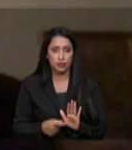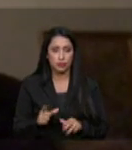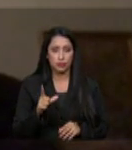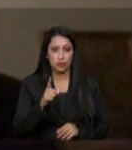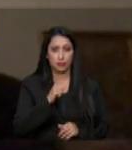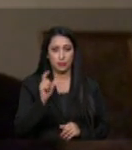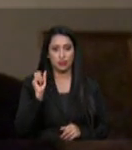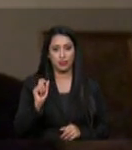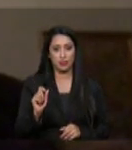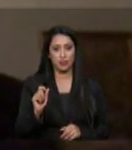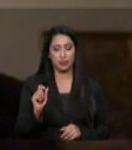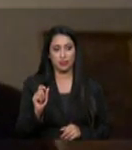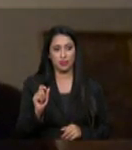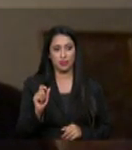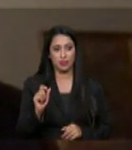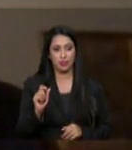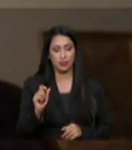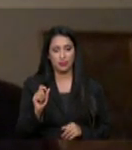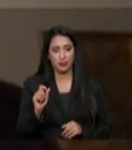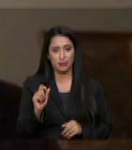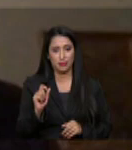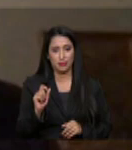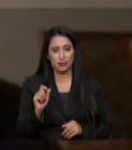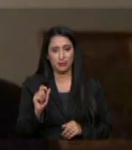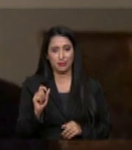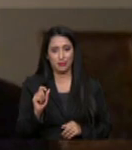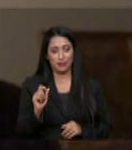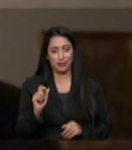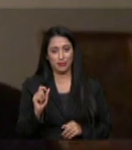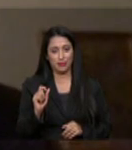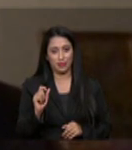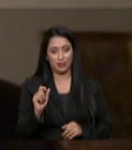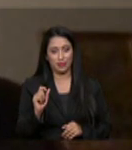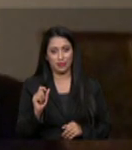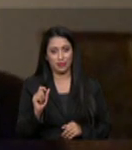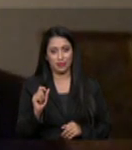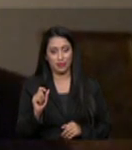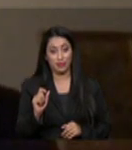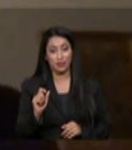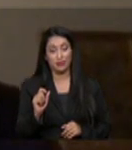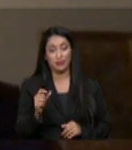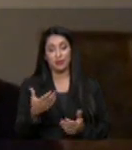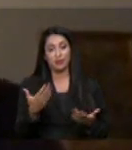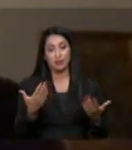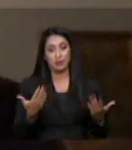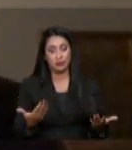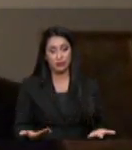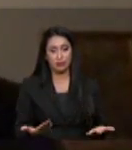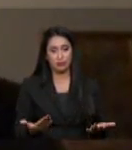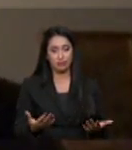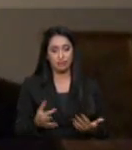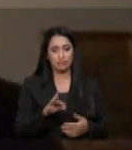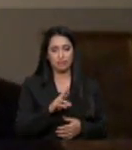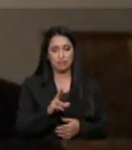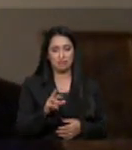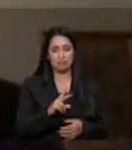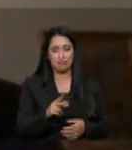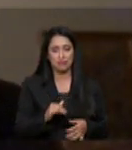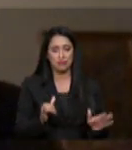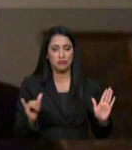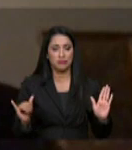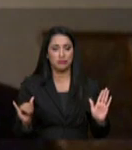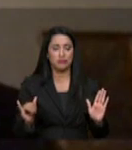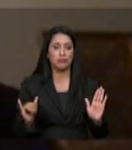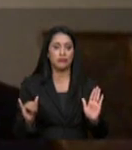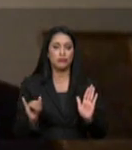e são tipos de guarda com relação mas não guardam